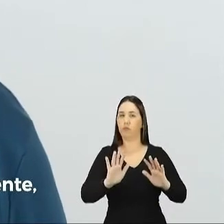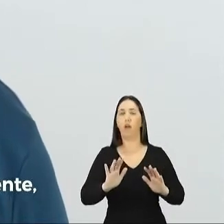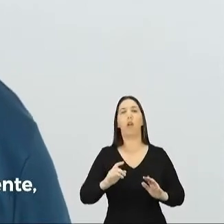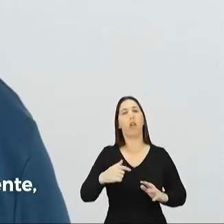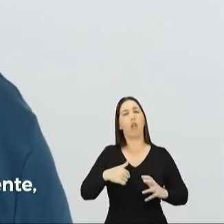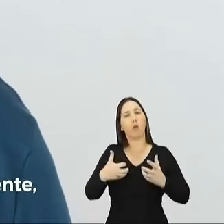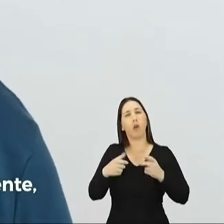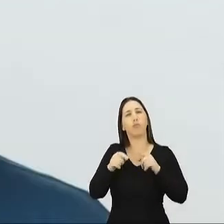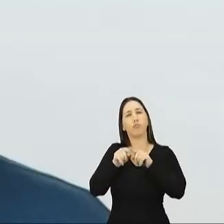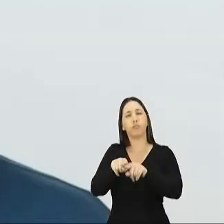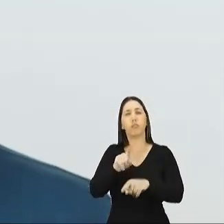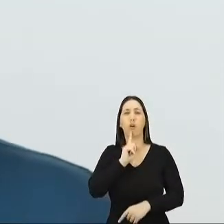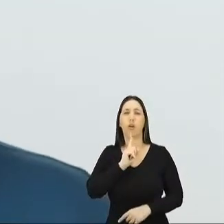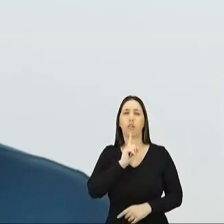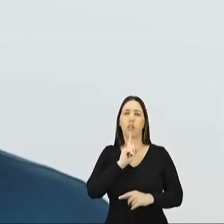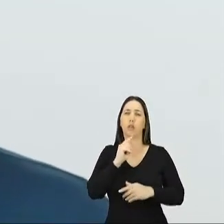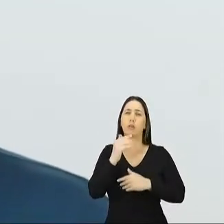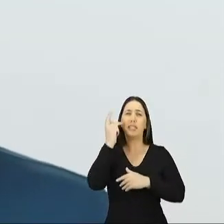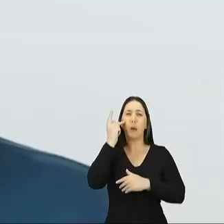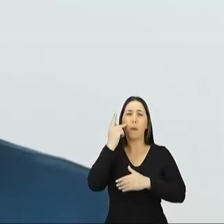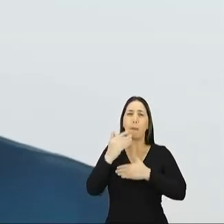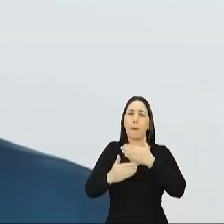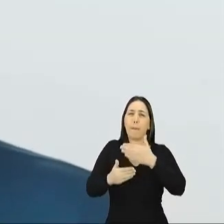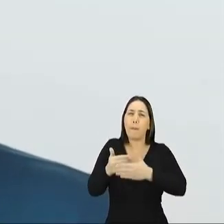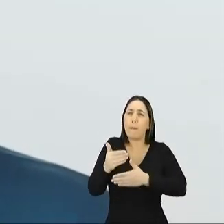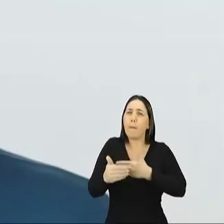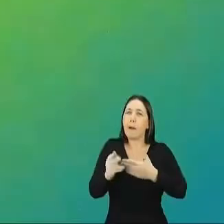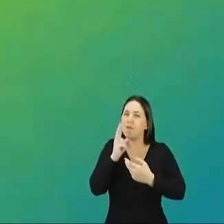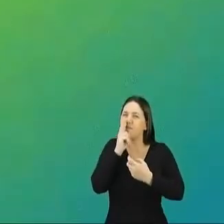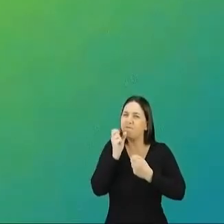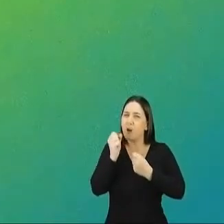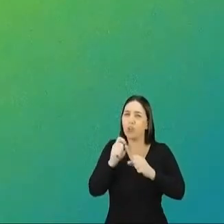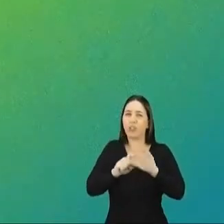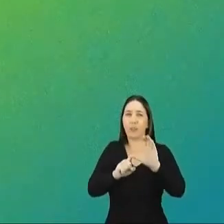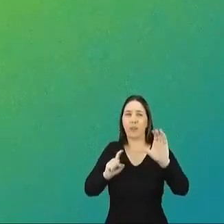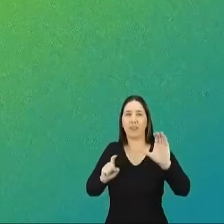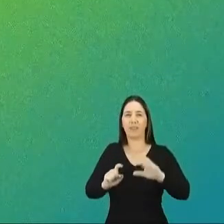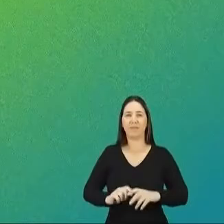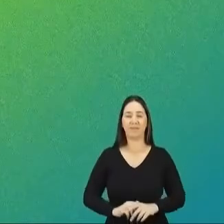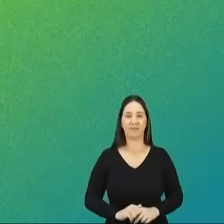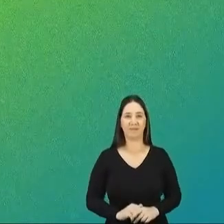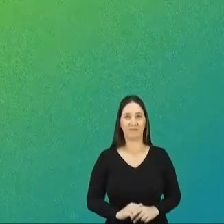São Paulo seguir em frente, independente e forte.